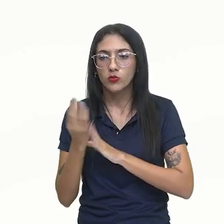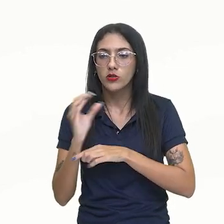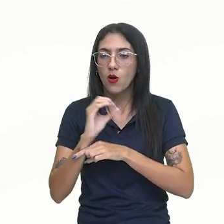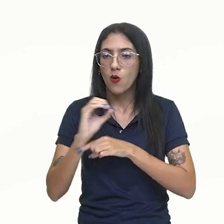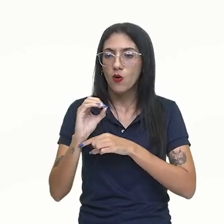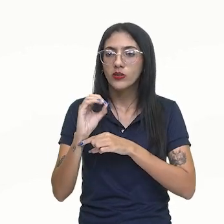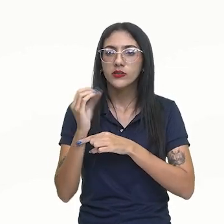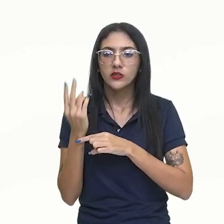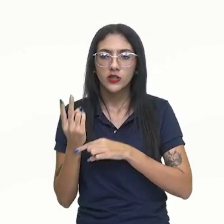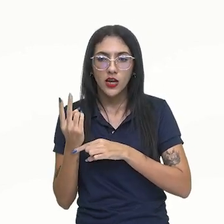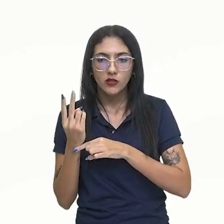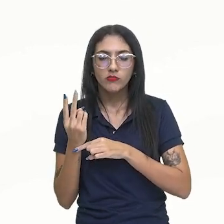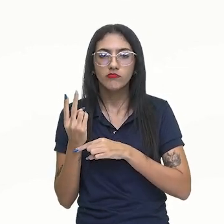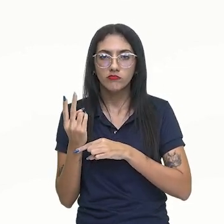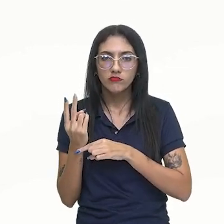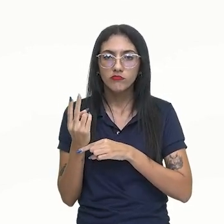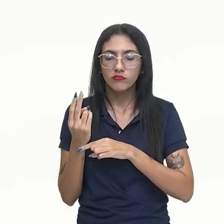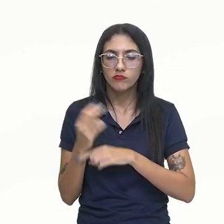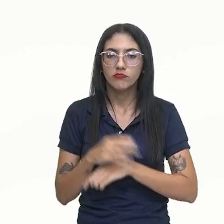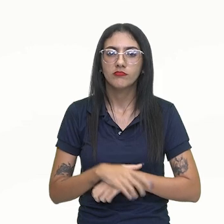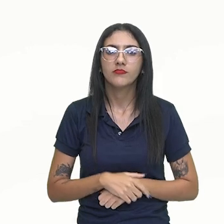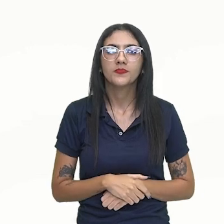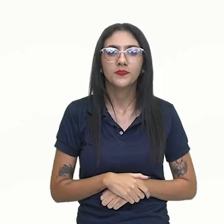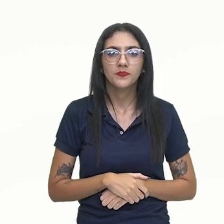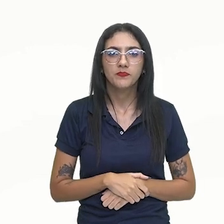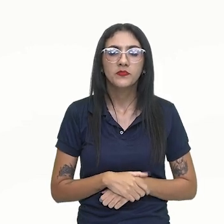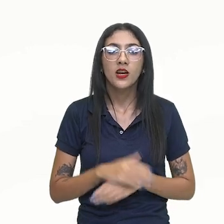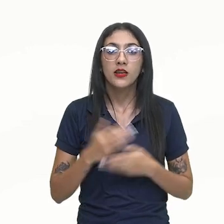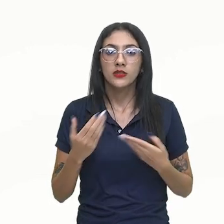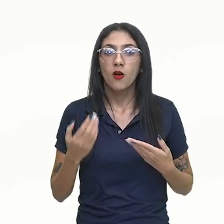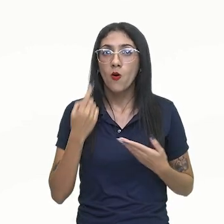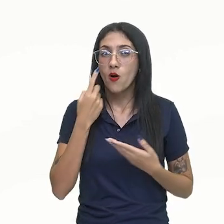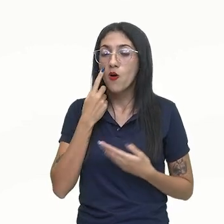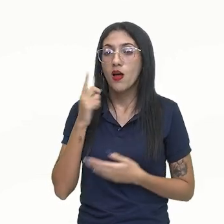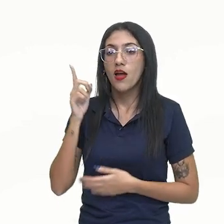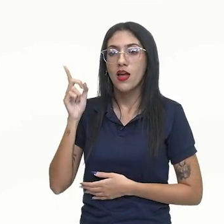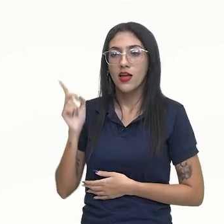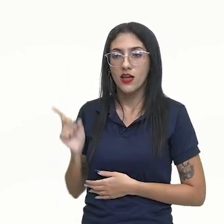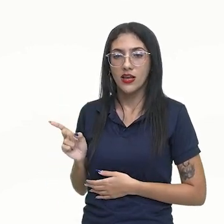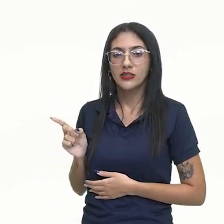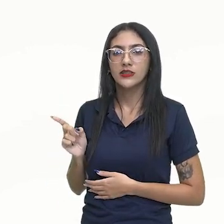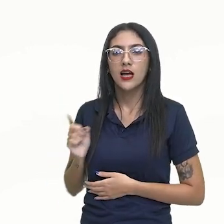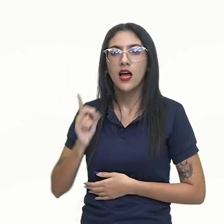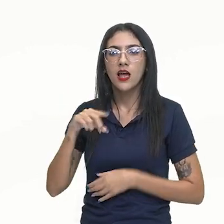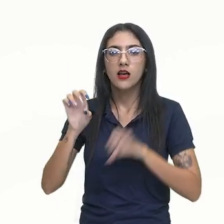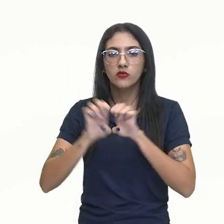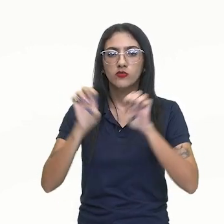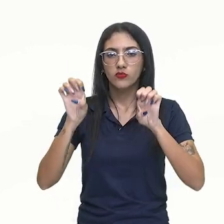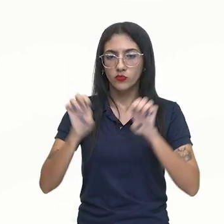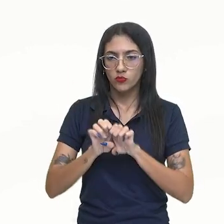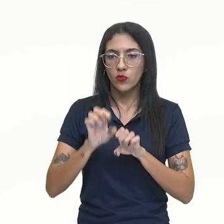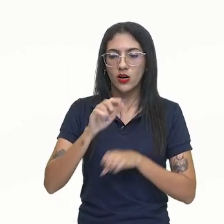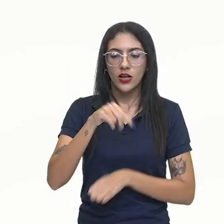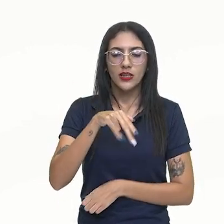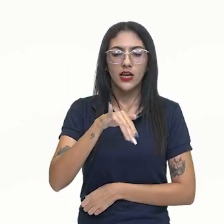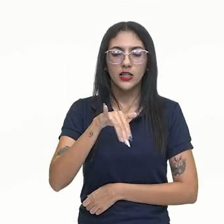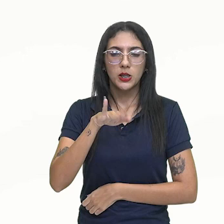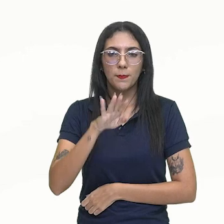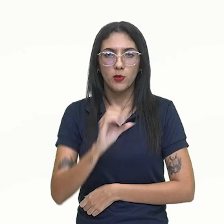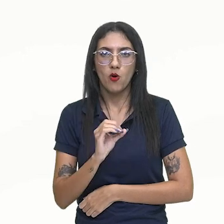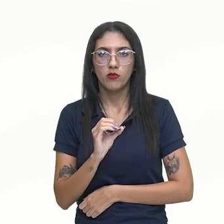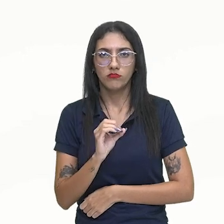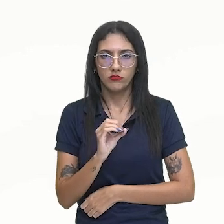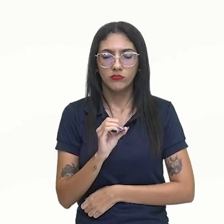para o meio externo. Então, essa aqui é a quimiossíntese. A quimiossíntese, para a